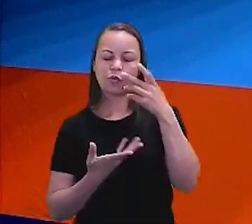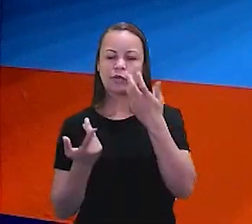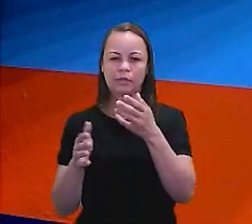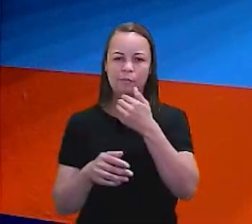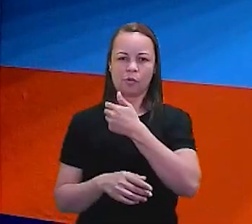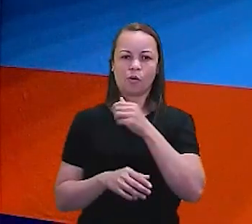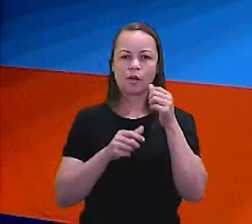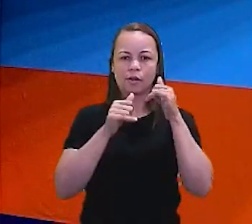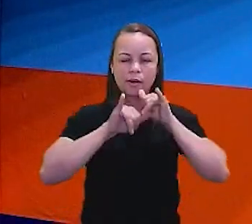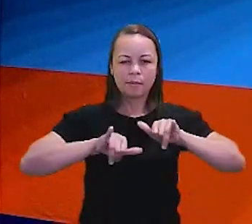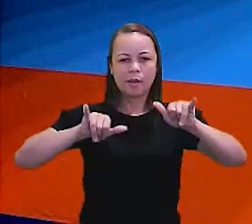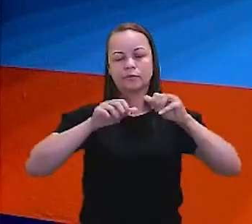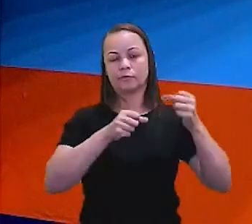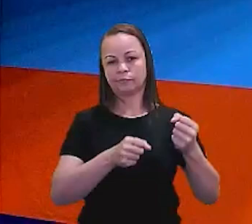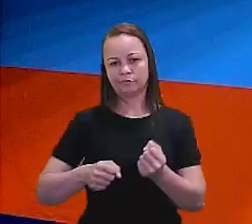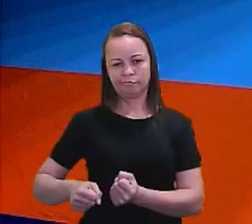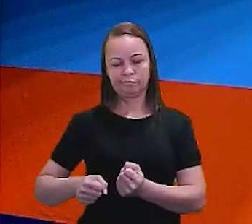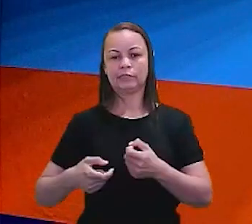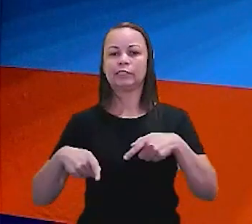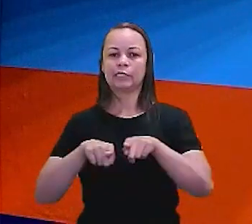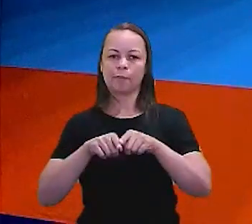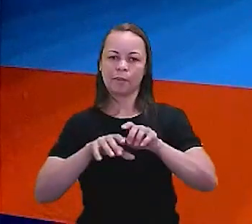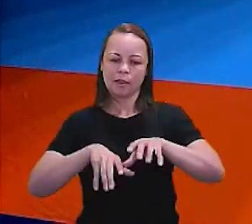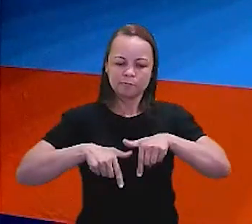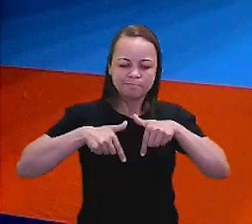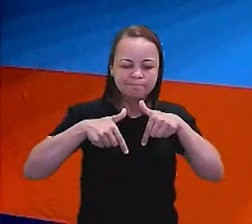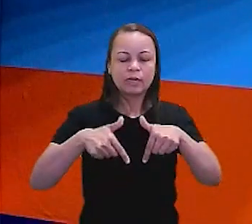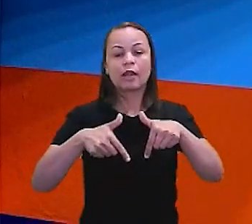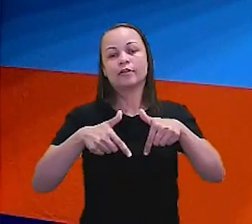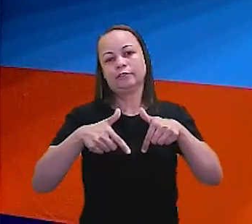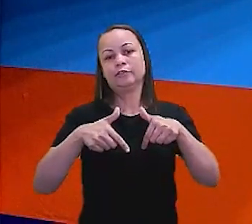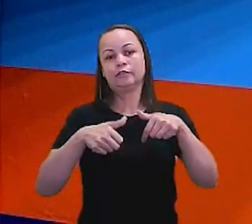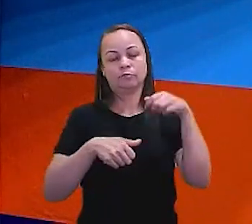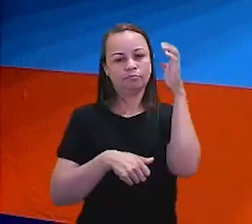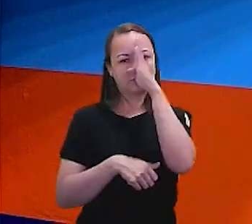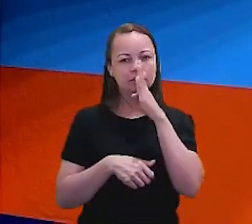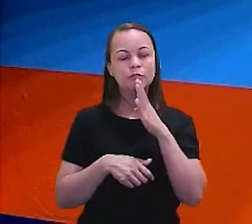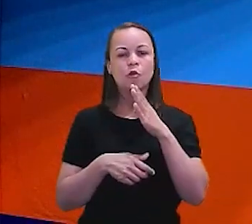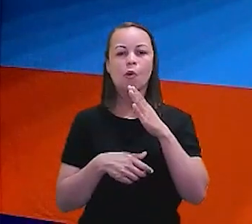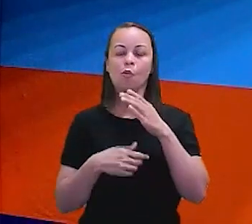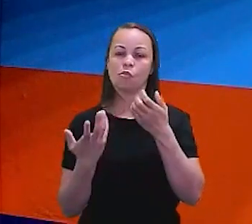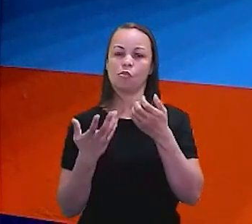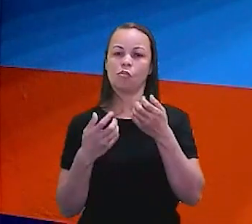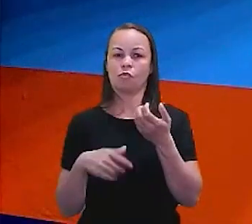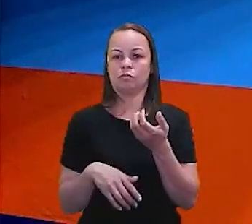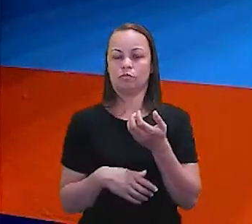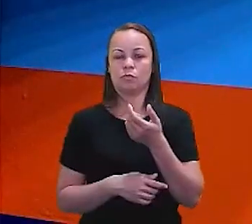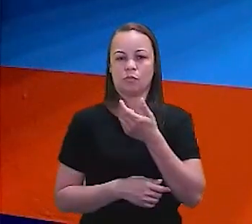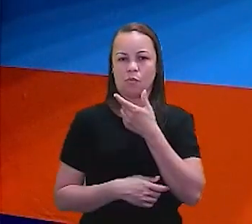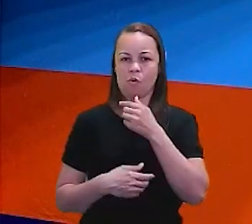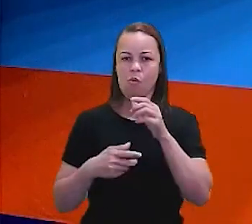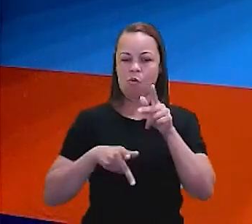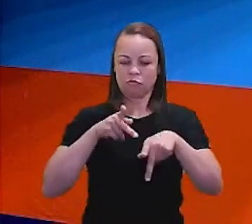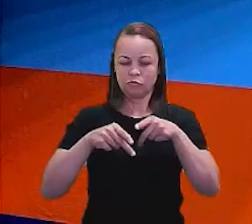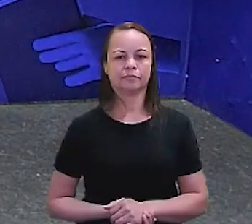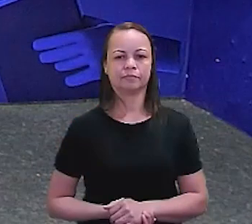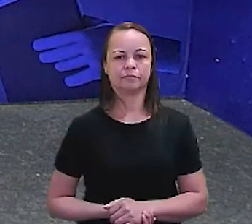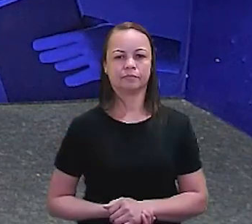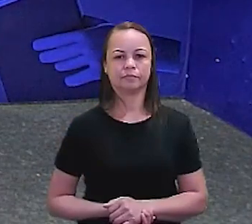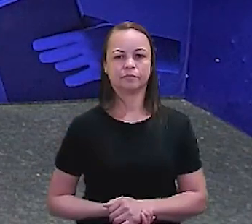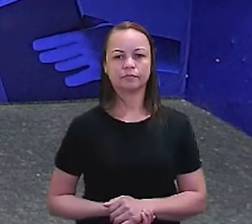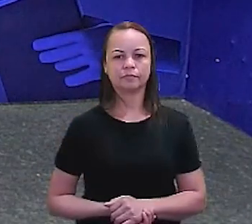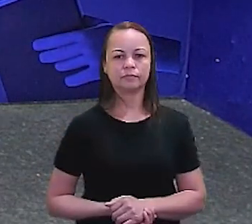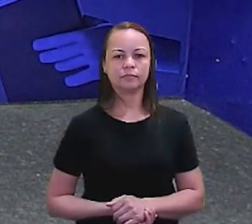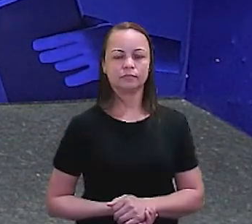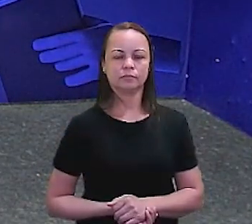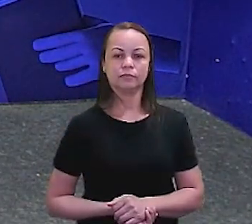República, e ele, né, traz características dos brasileiros, que somos um povo forte, e da nossa terra, que é linda e maravilhosa.